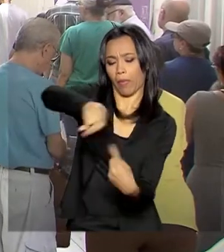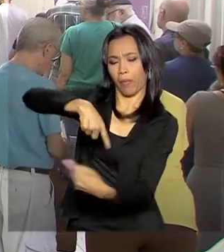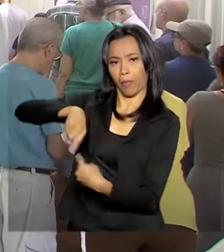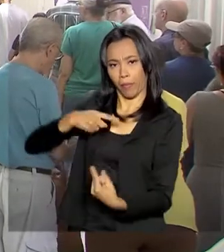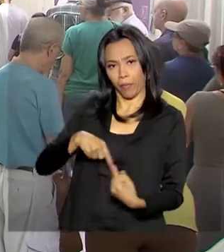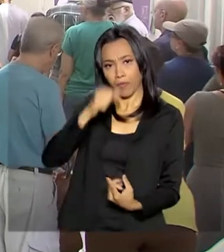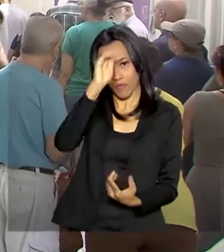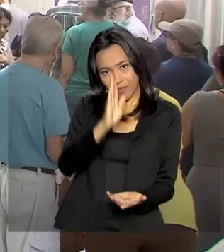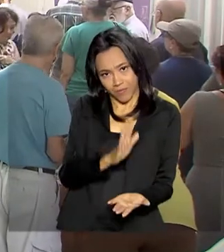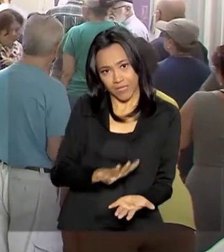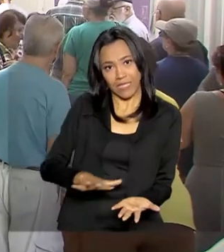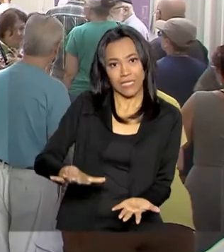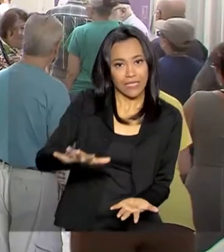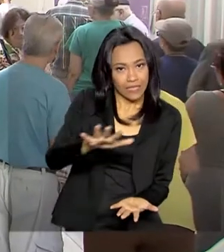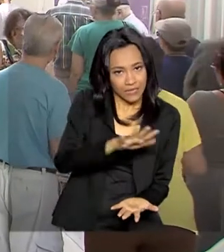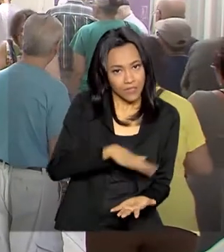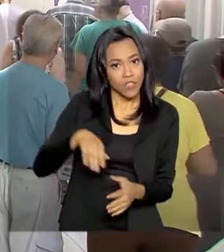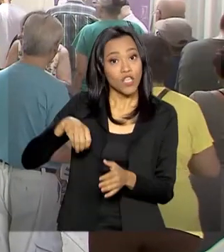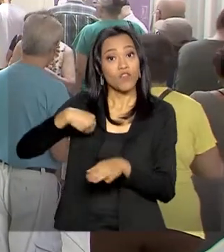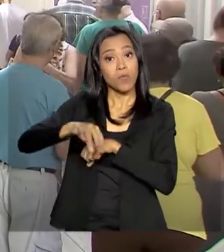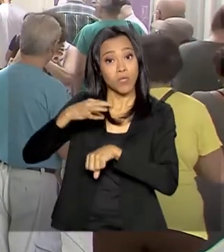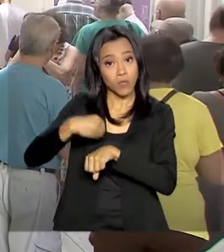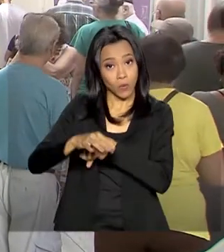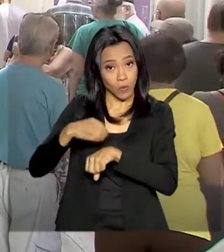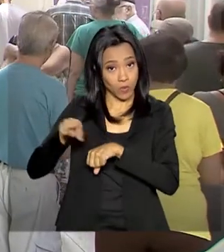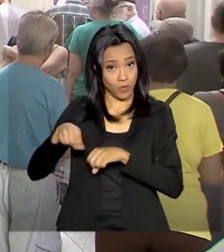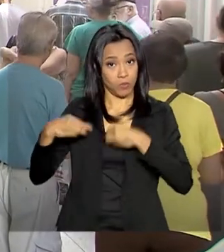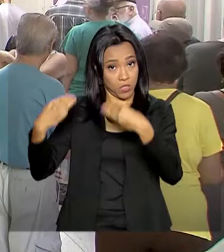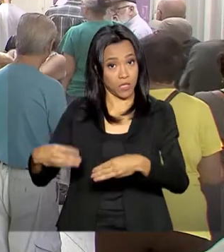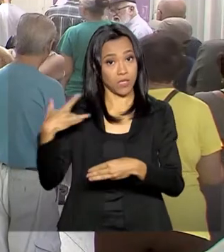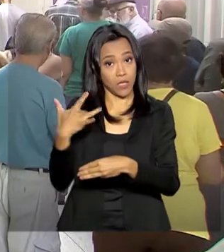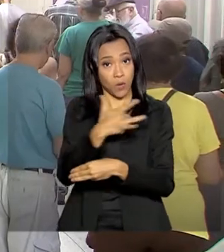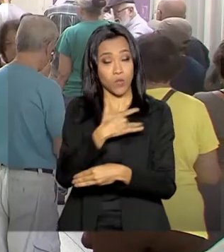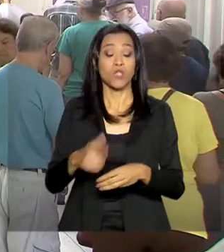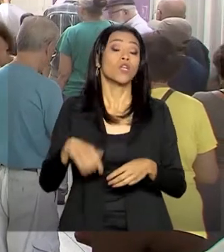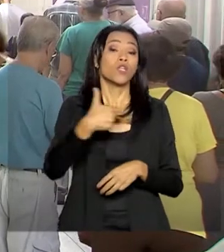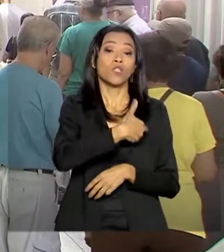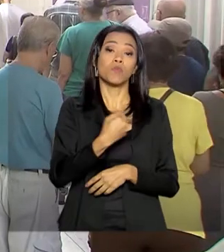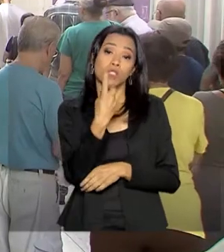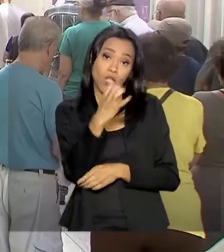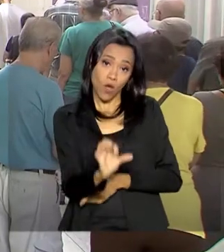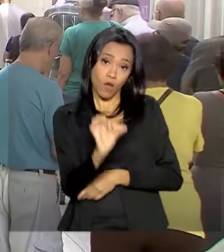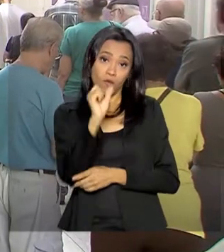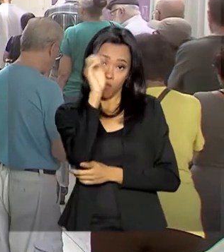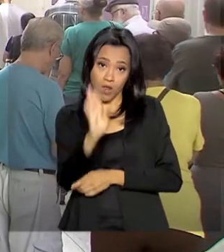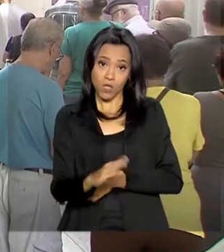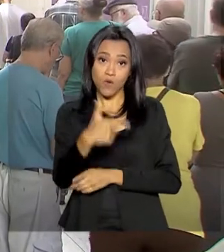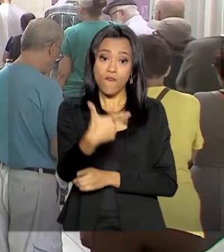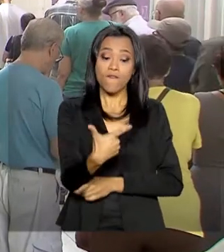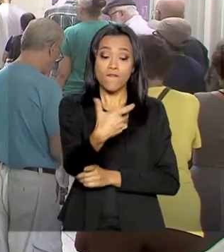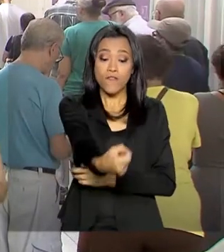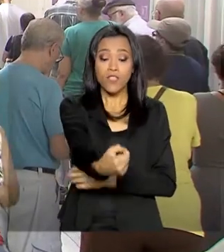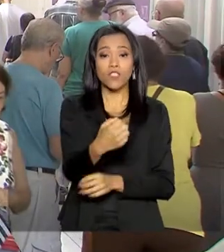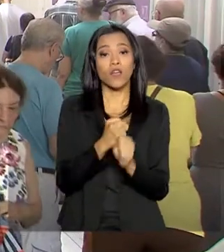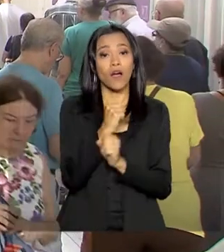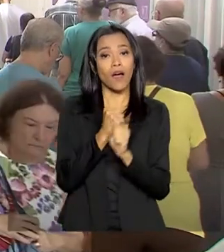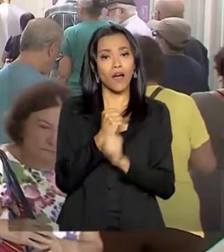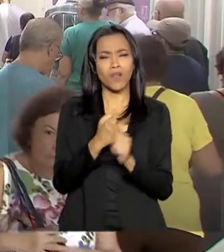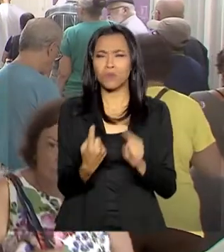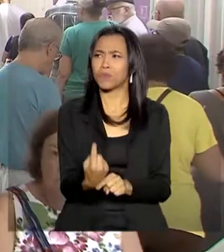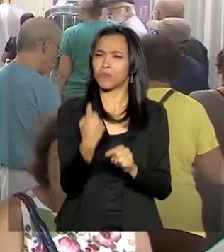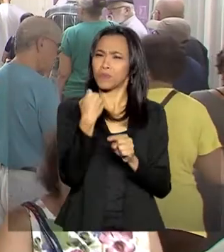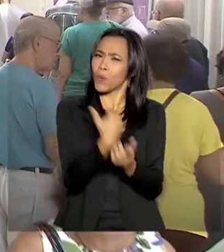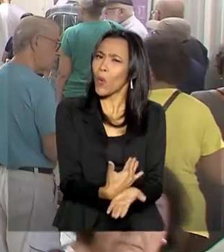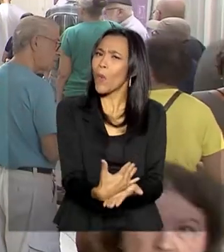com a Organização Mundial da Saúde. Lembrando, Carla, que em 2019 o Brasil completa 20 anos do início das campanhas